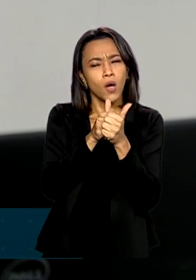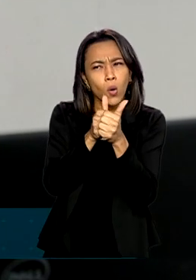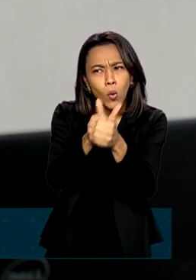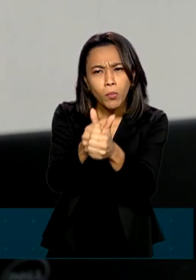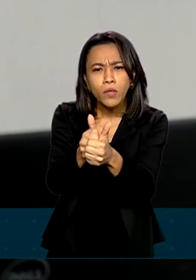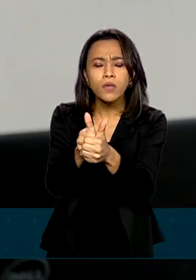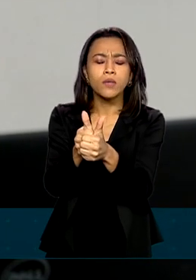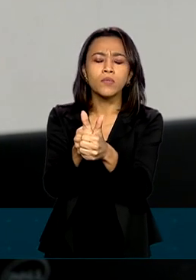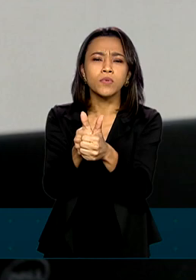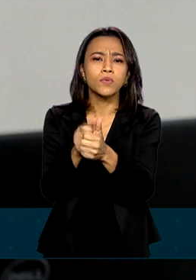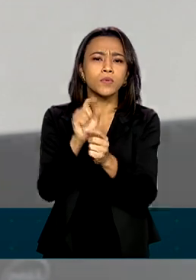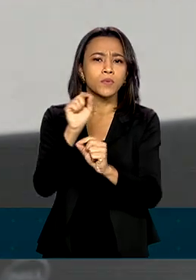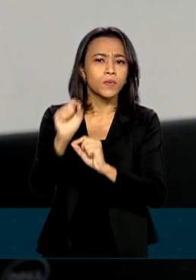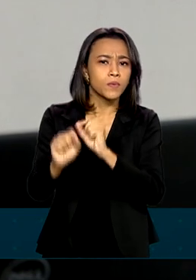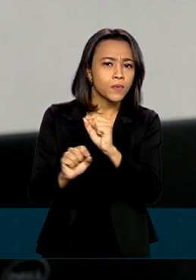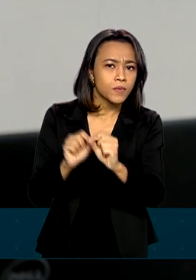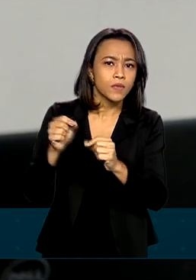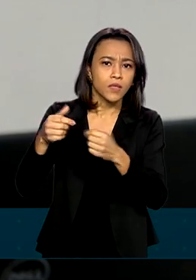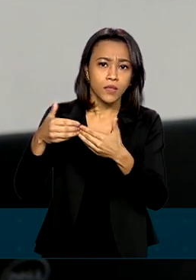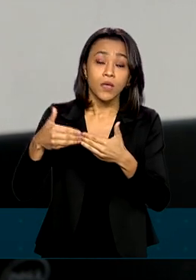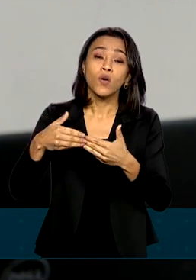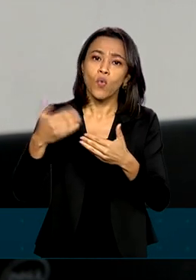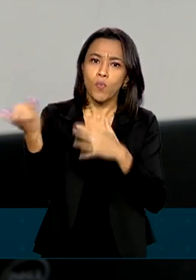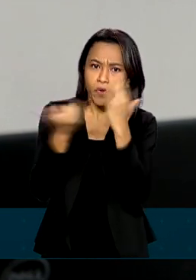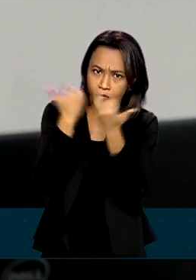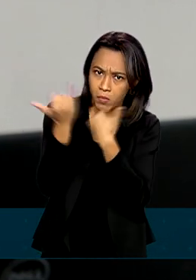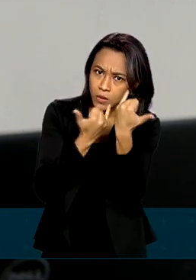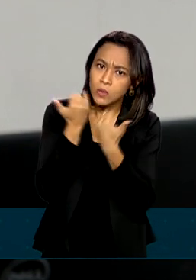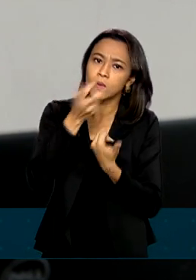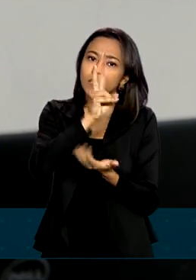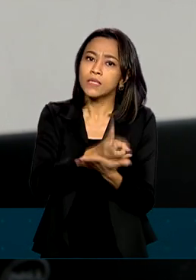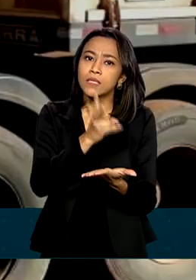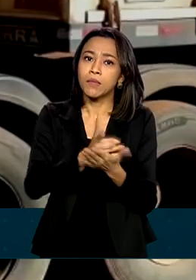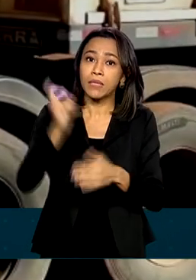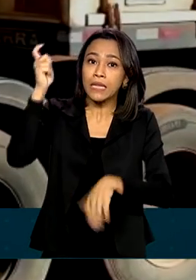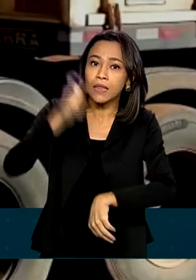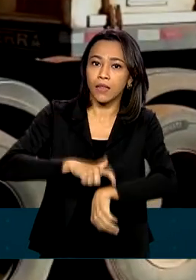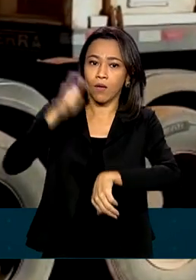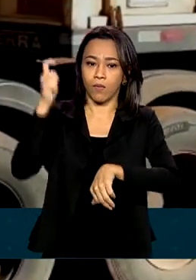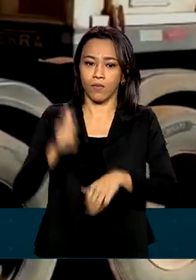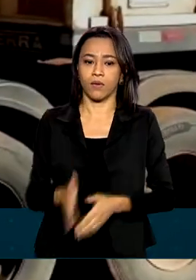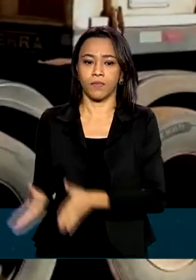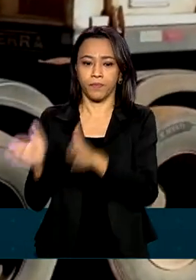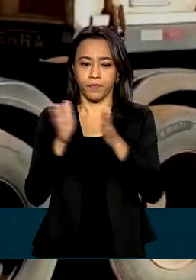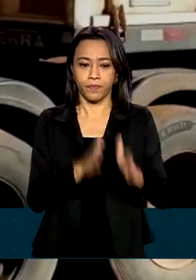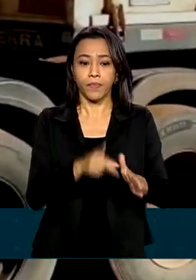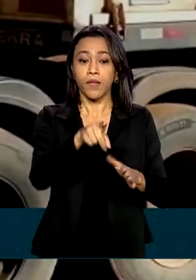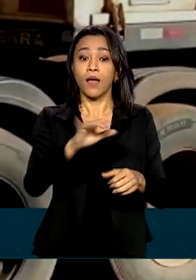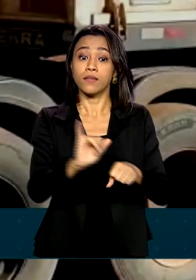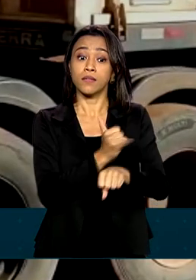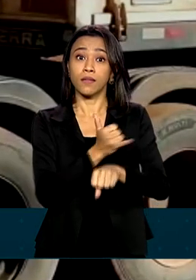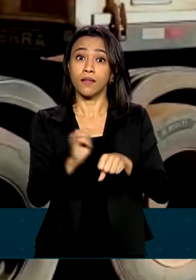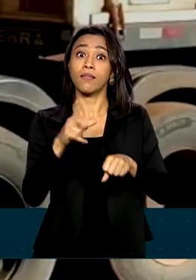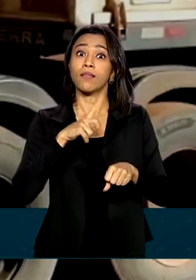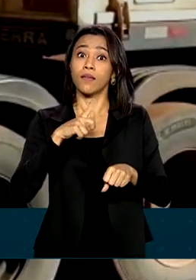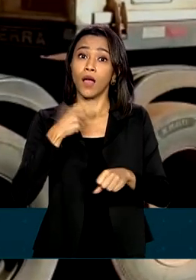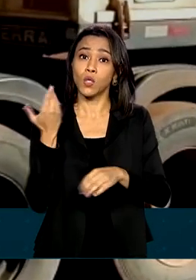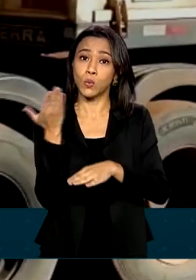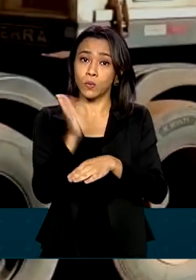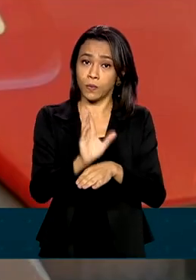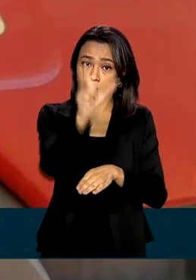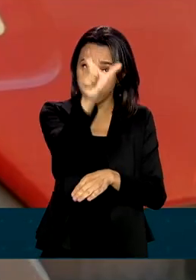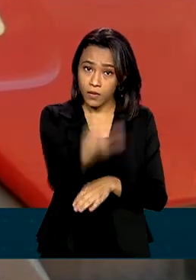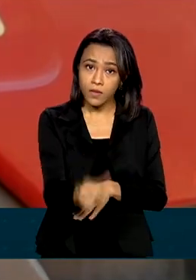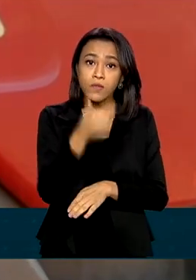vamos dizer assim, proativo, com informações sempre em tempo real. A ferramenta tem ajudado o caminhoneiro